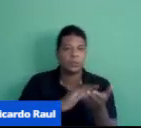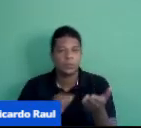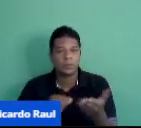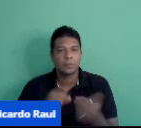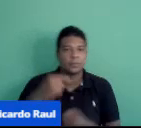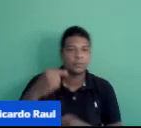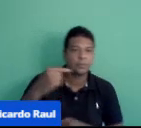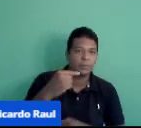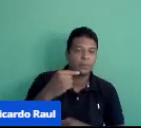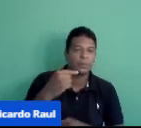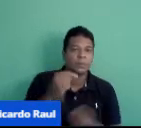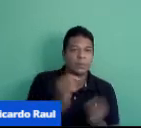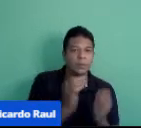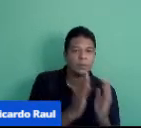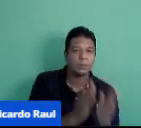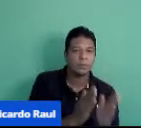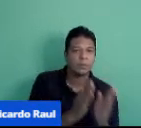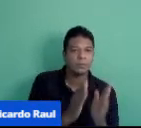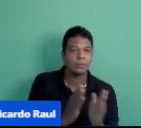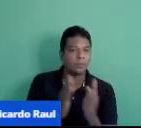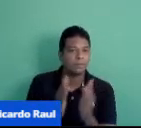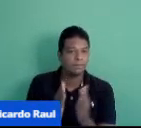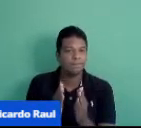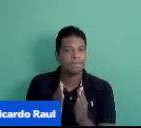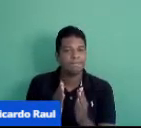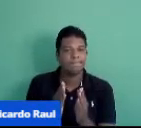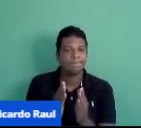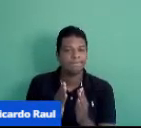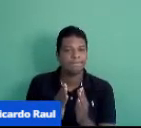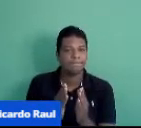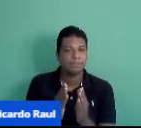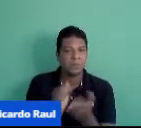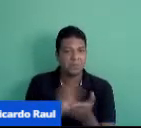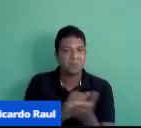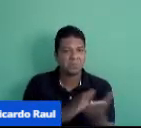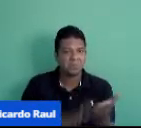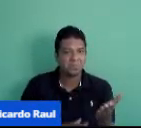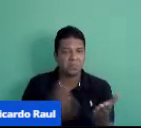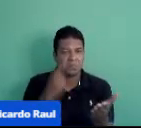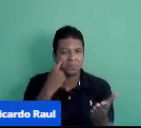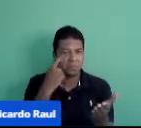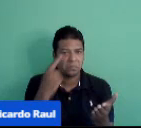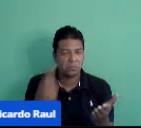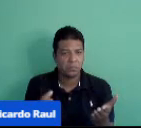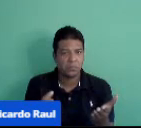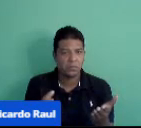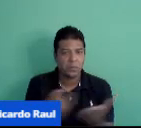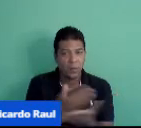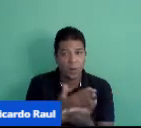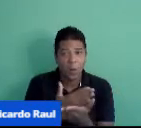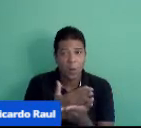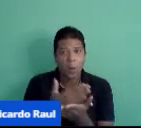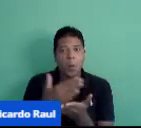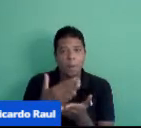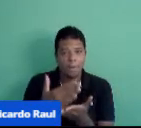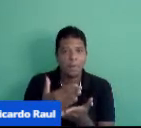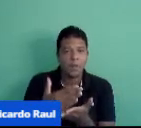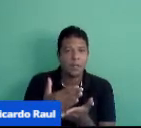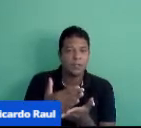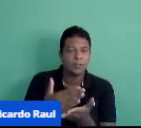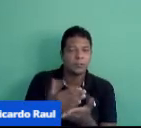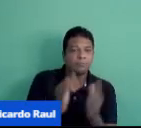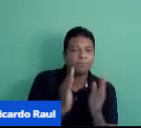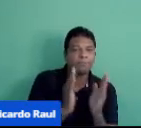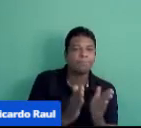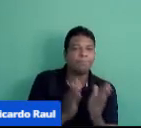número da sequência. Então, foi uma atividade que eu achei muito interessante, porque já começa a trabalhar essa ideia de sequência